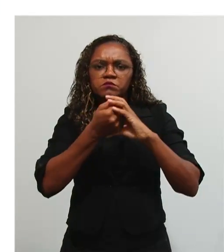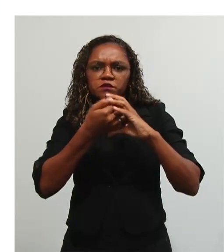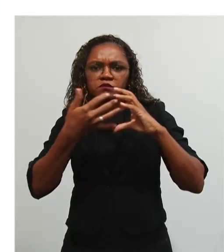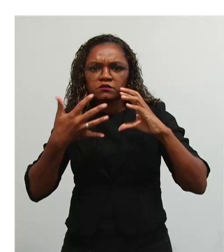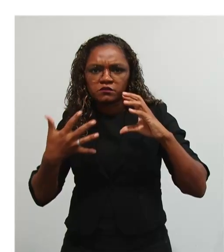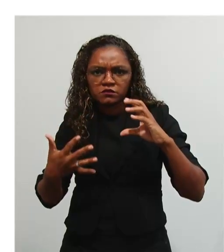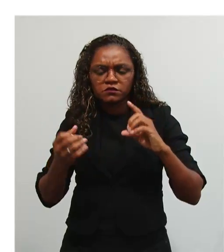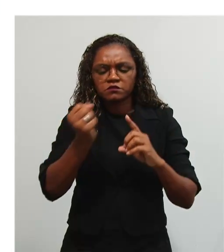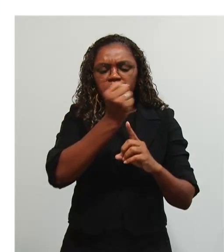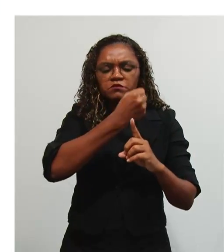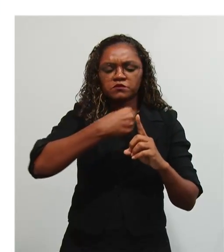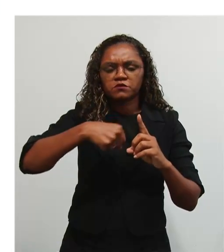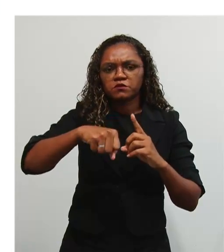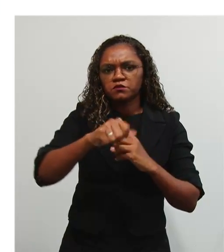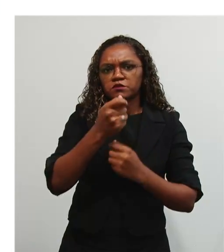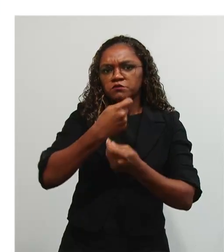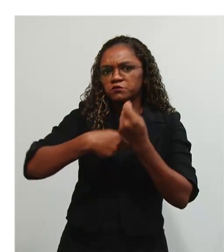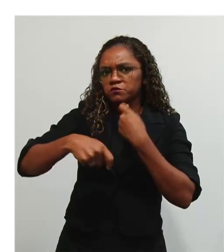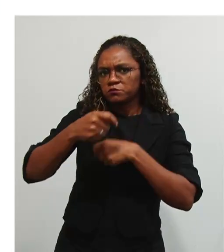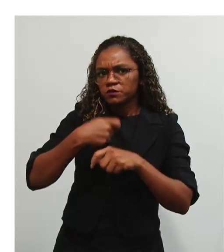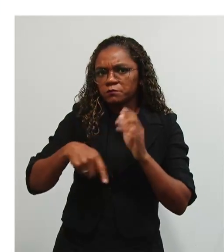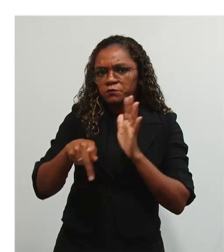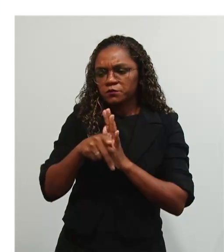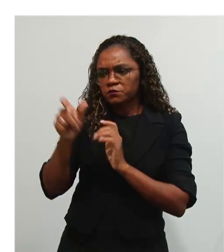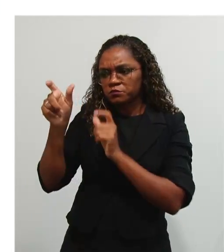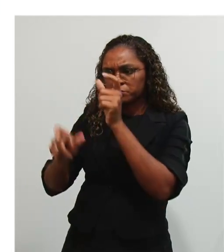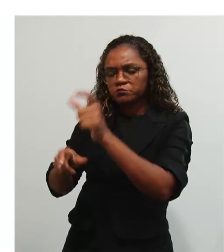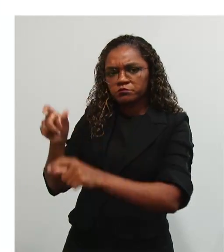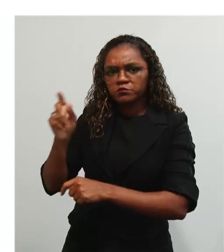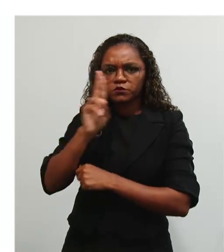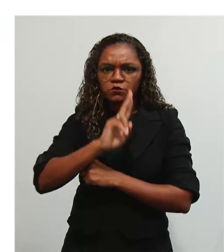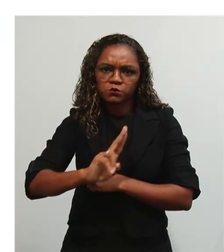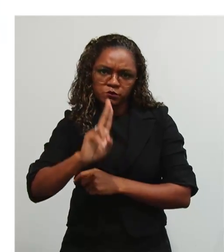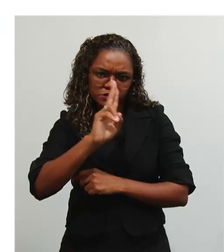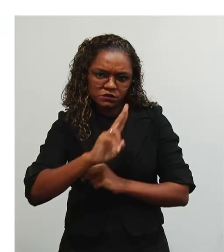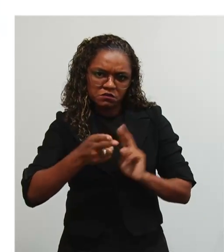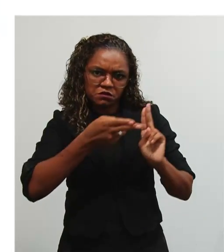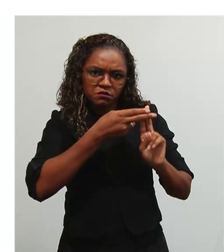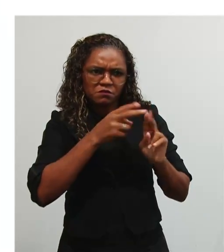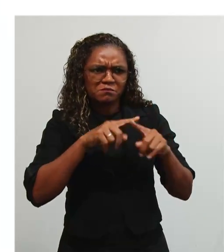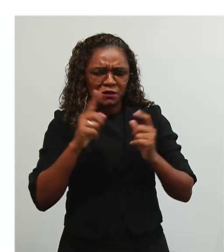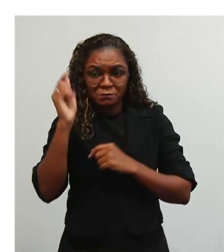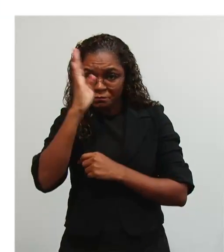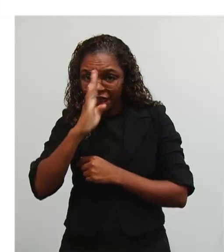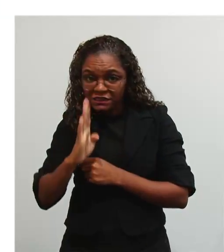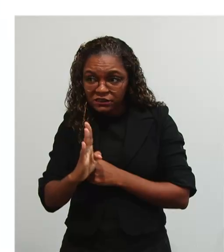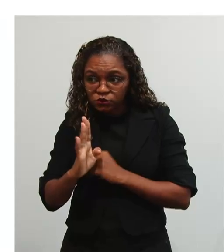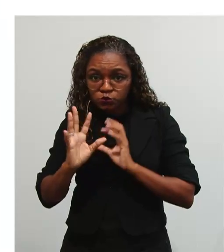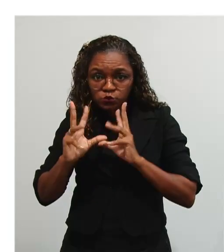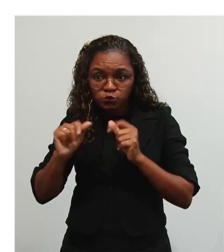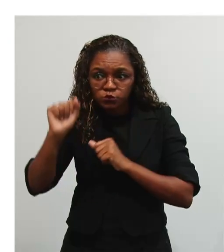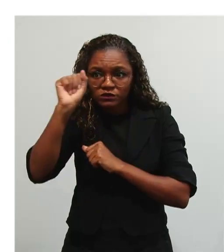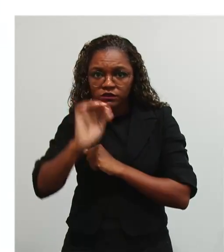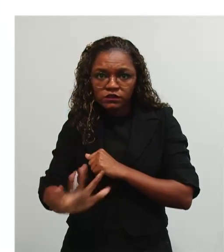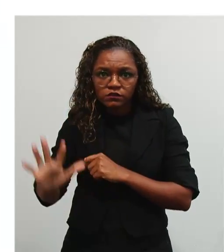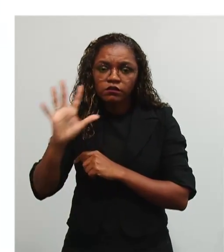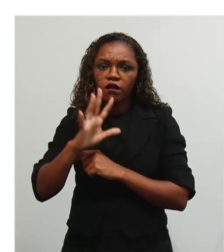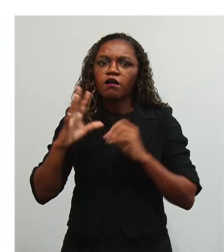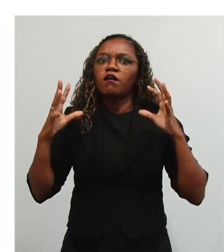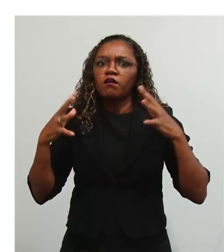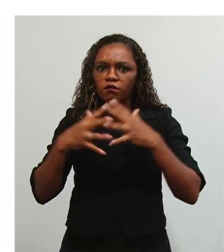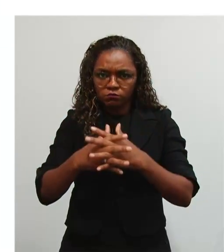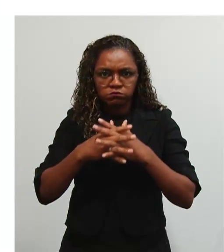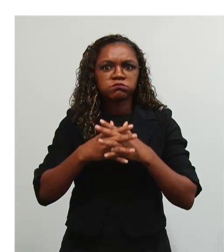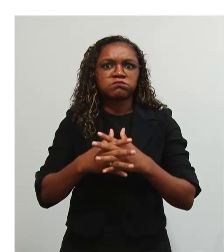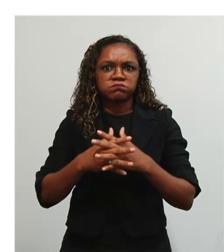seu usuário, né? Mas imagina que para pesquisar o Brasil inteiro é um pouco complicado, né? Mas é algo